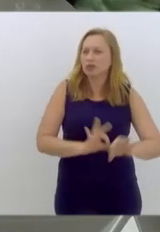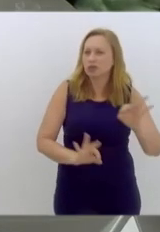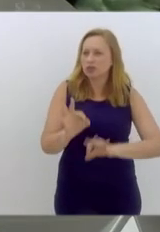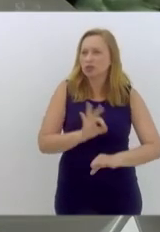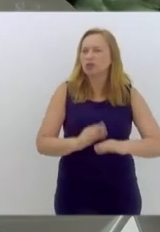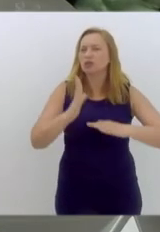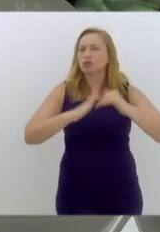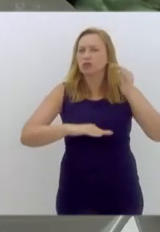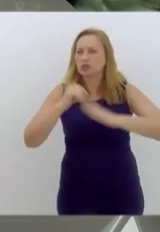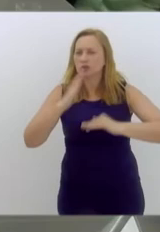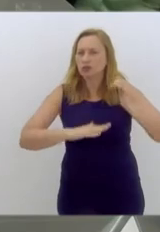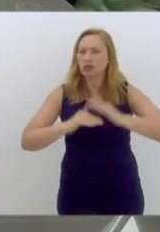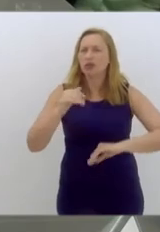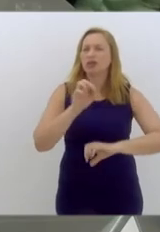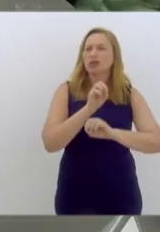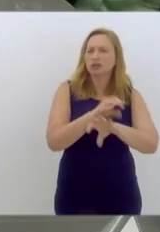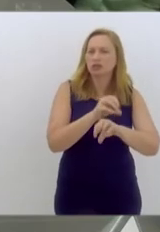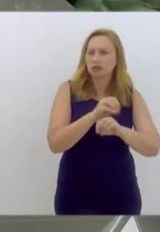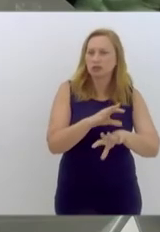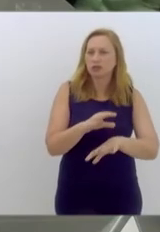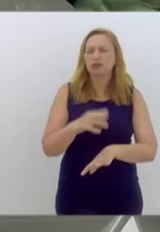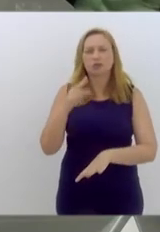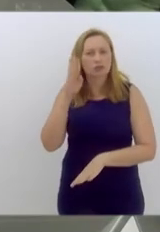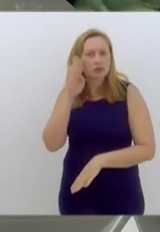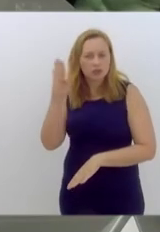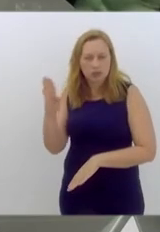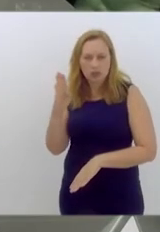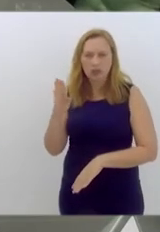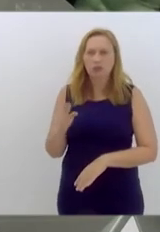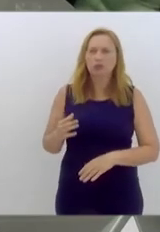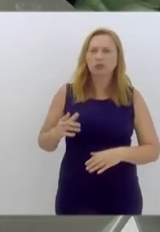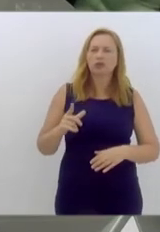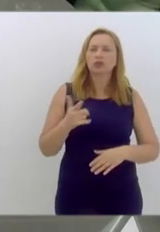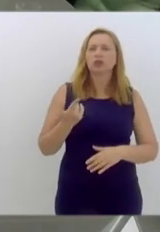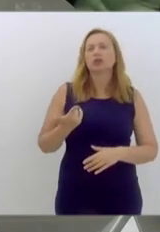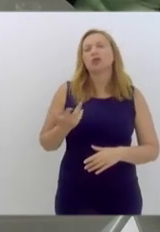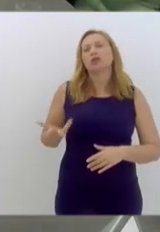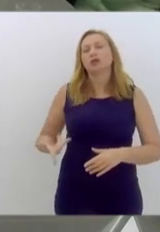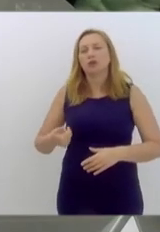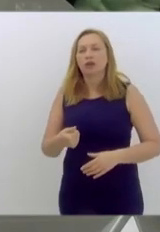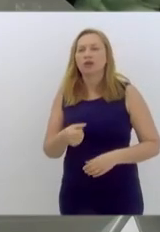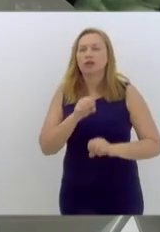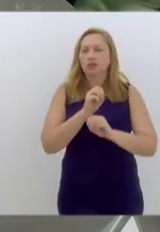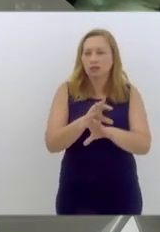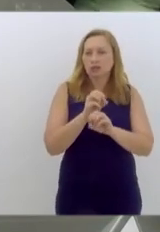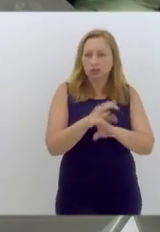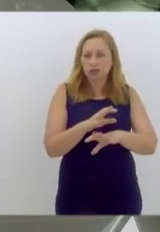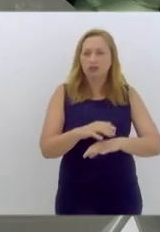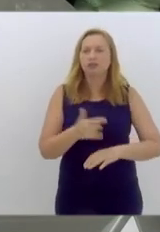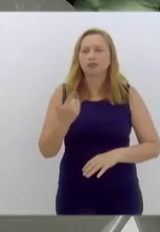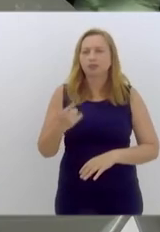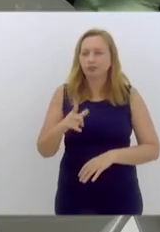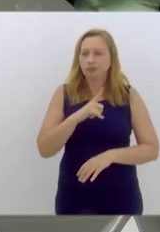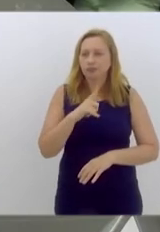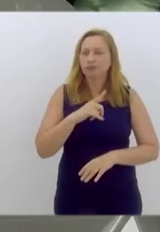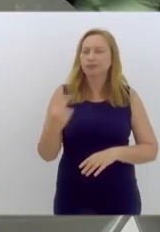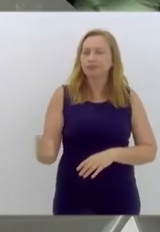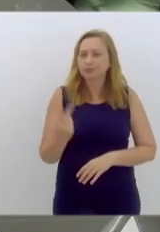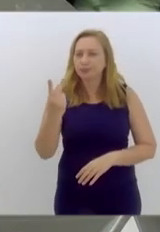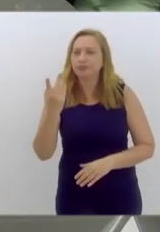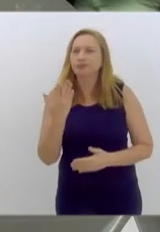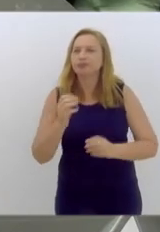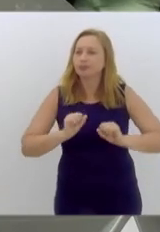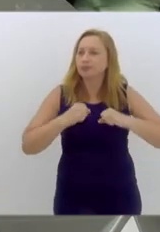de educação, como elementos que a gente considera que são fundamentais para alcançar uma educação de qualidade, né, que dialogam com a questão da valorização, do